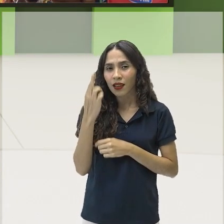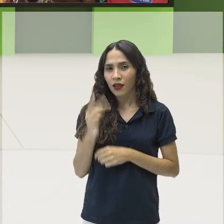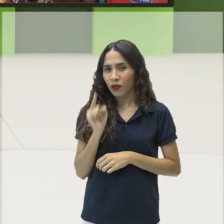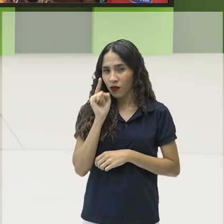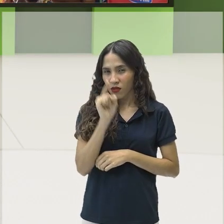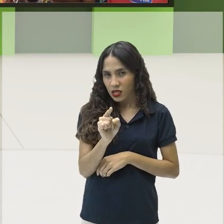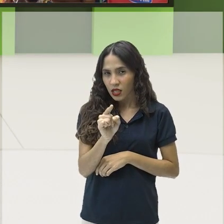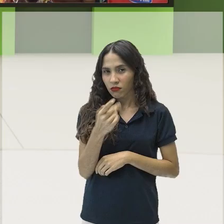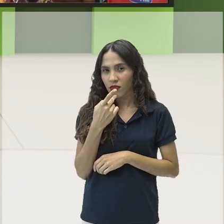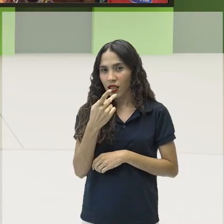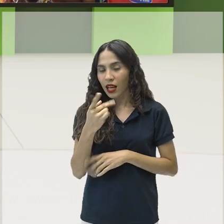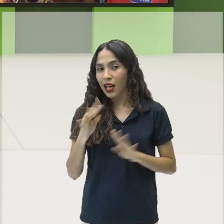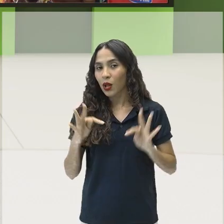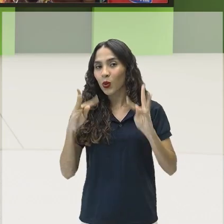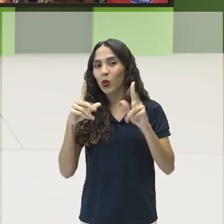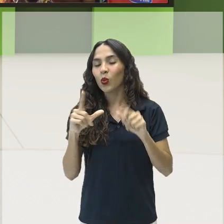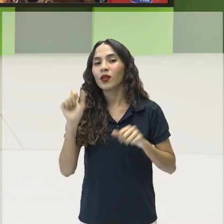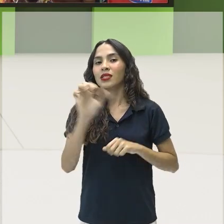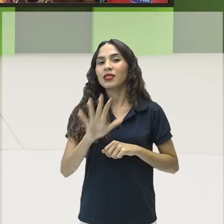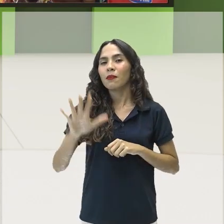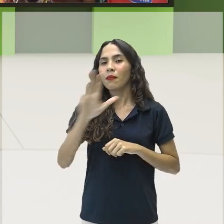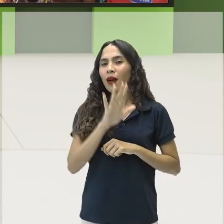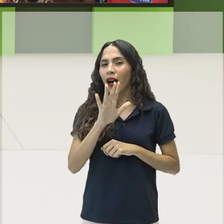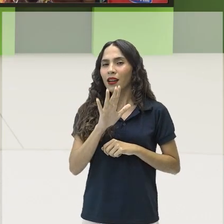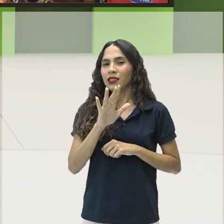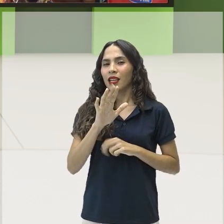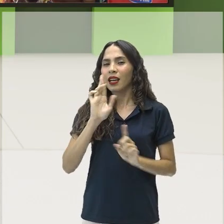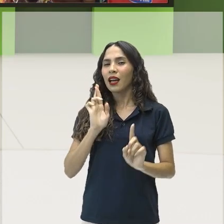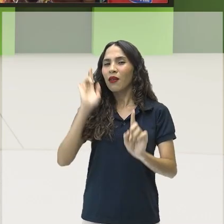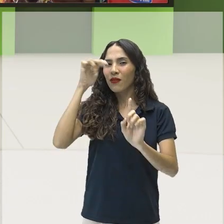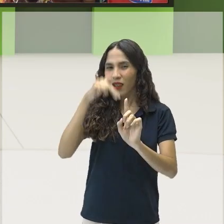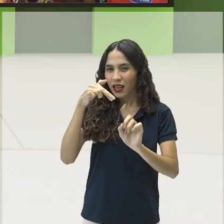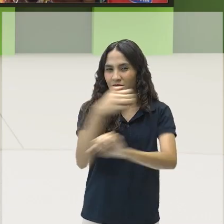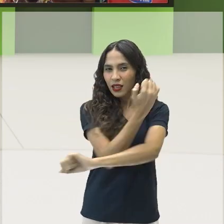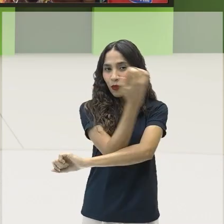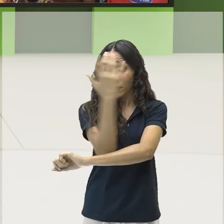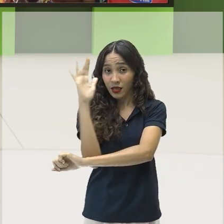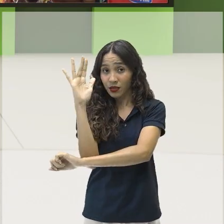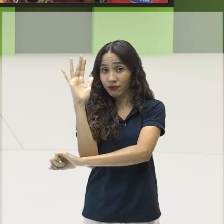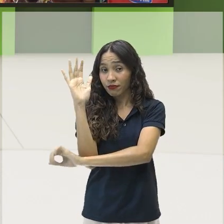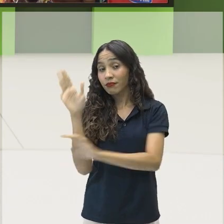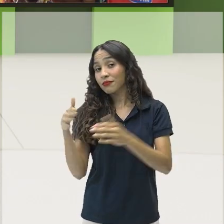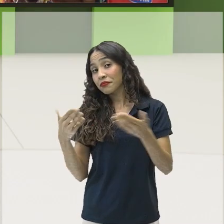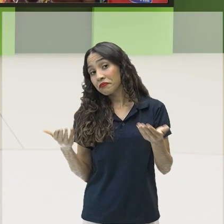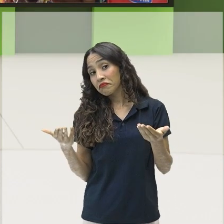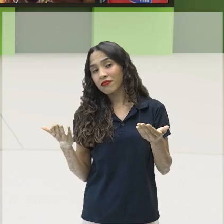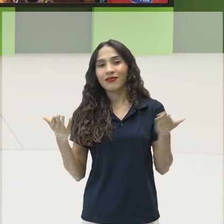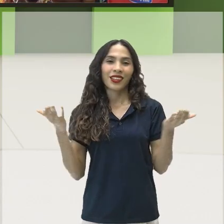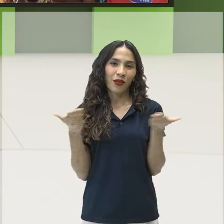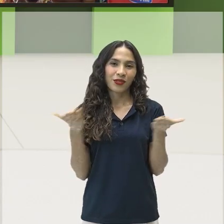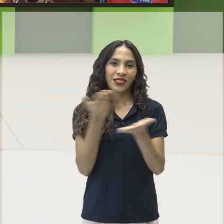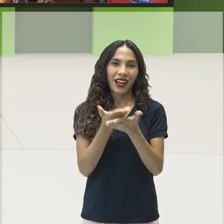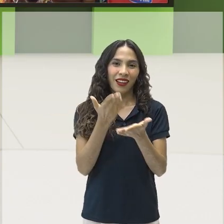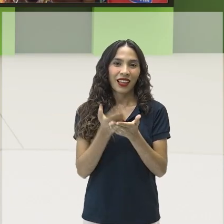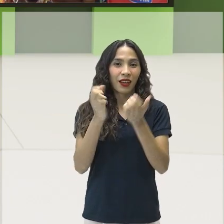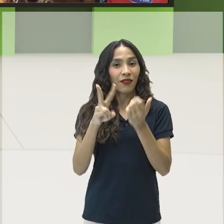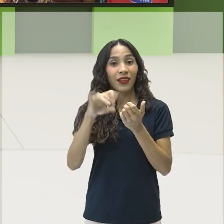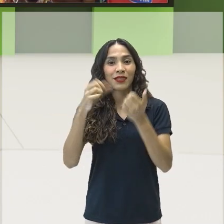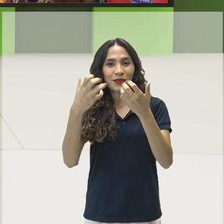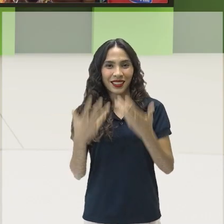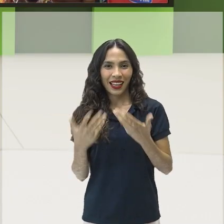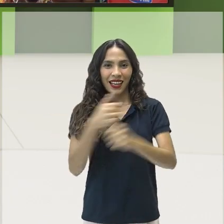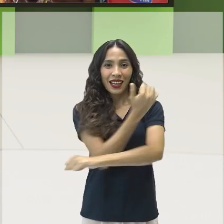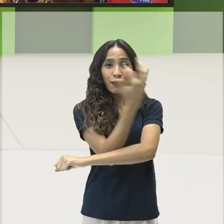Vocês diriam que todas essas imagens se referem ao meio ambiente? Então, a aula de hoje a gente vai falar sobre o meio